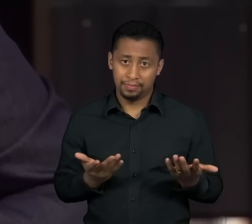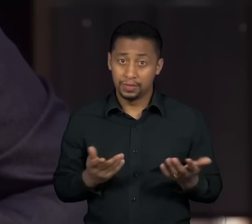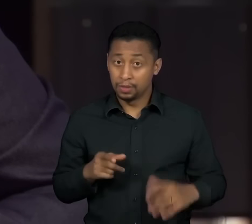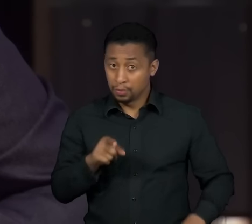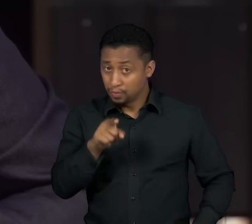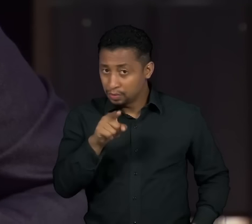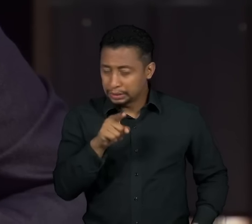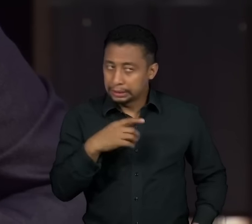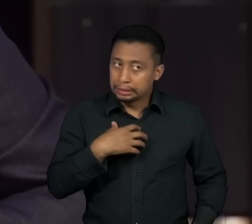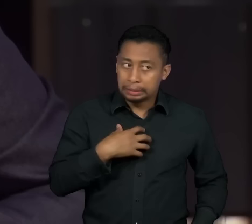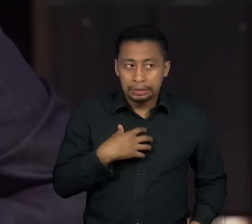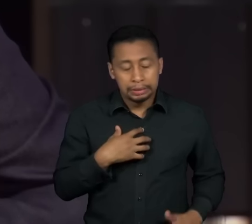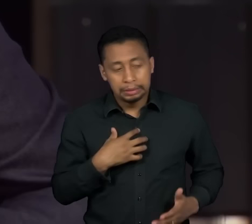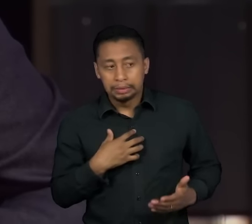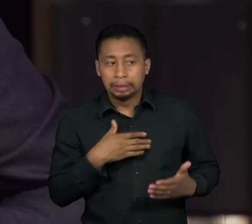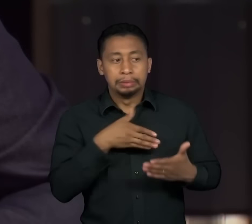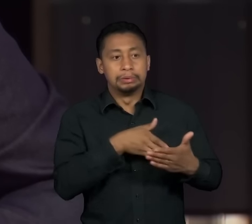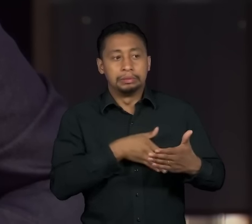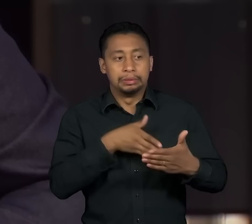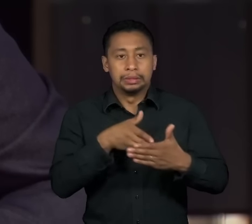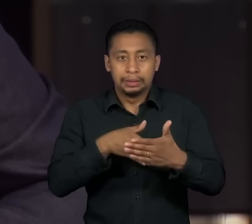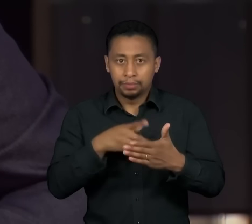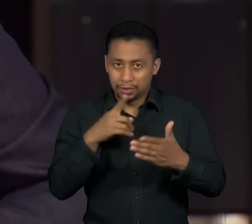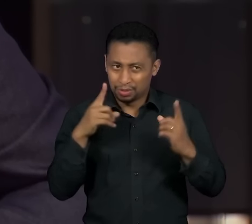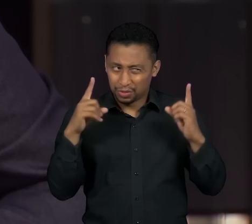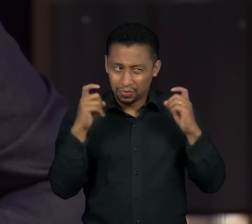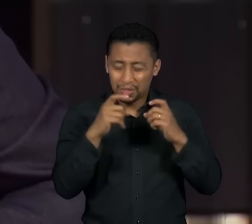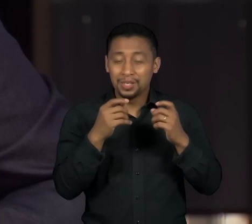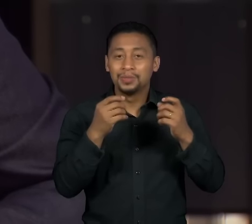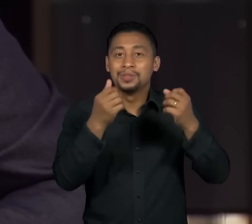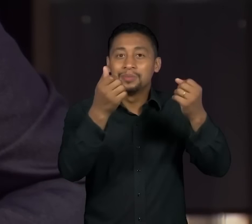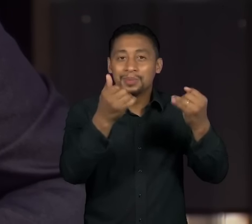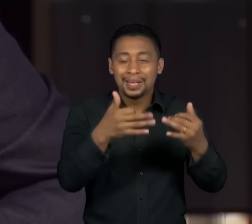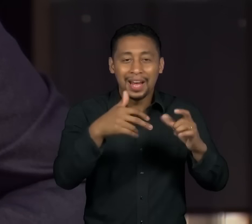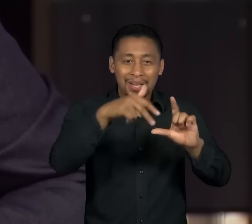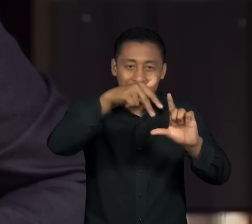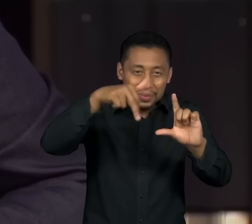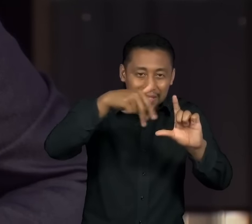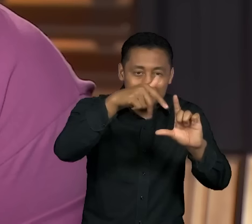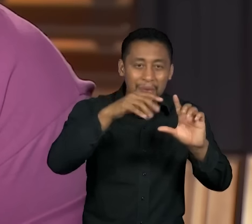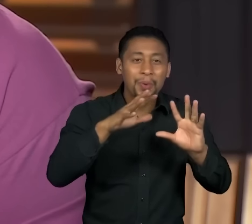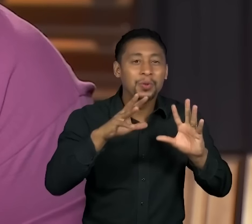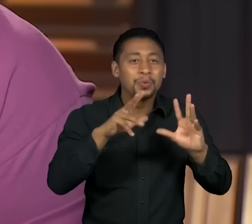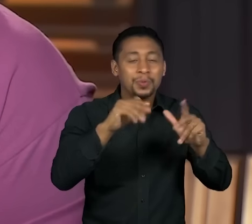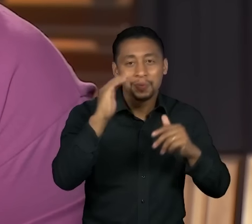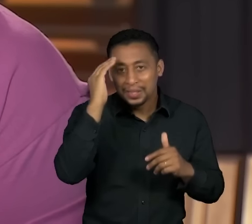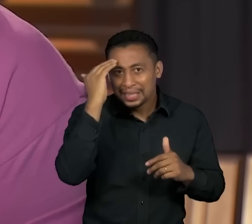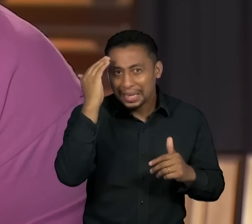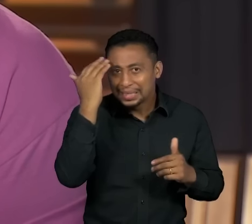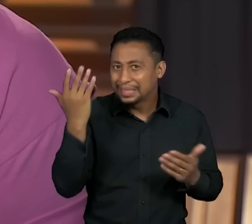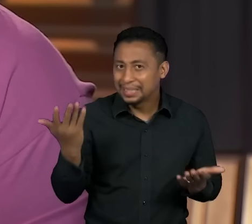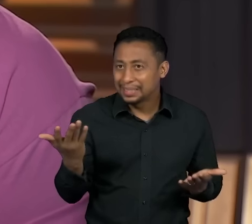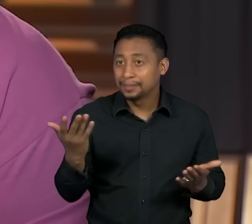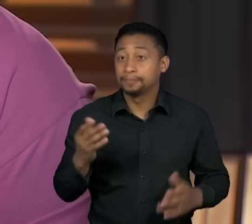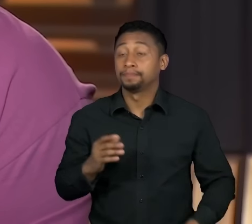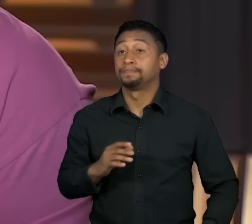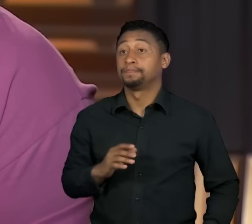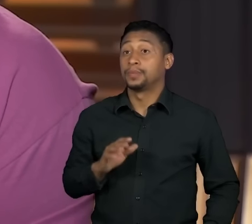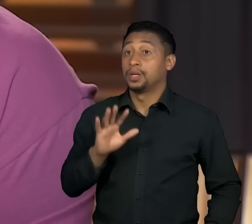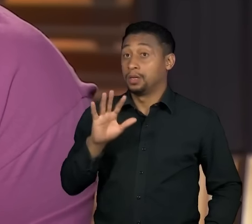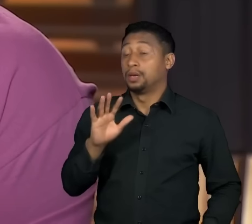muita dificuldade de traduzir isso num desenho para todo mundo poder entender? As partes que não são